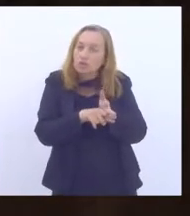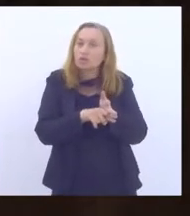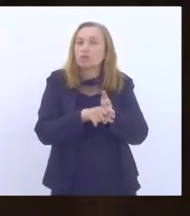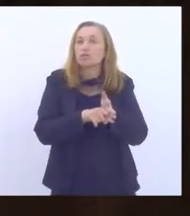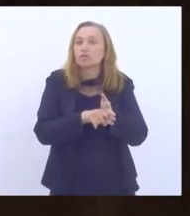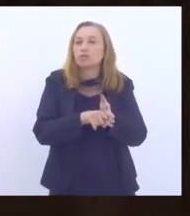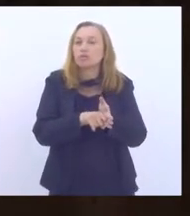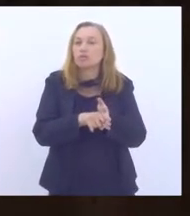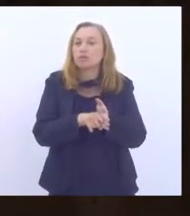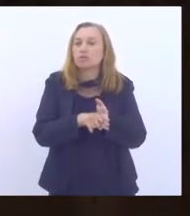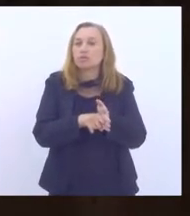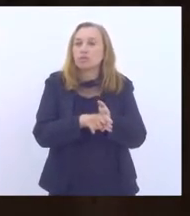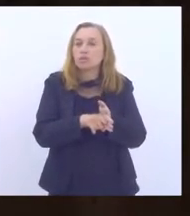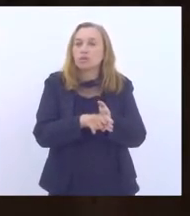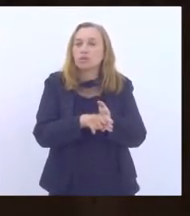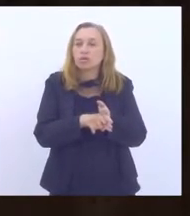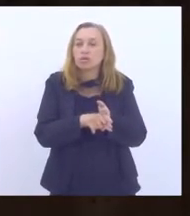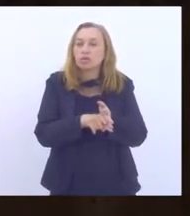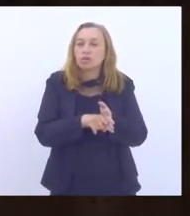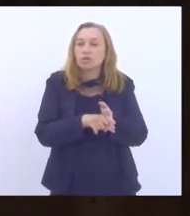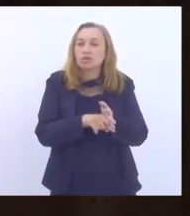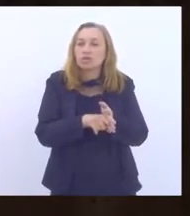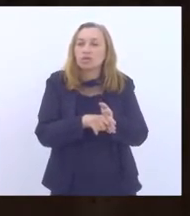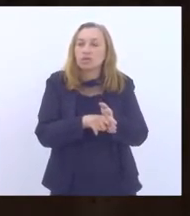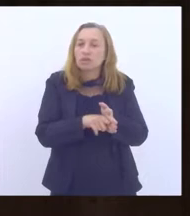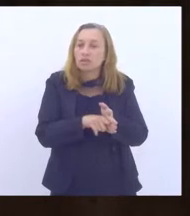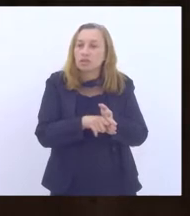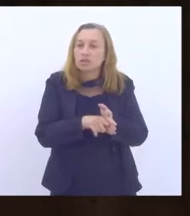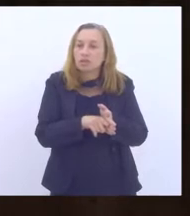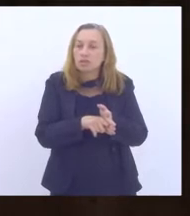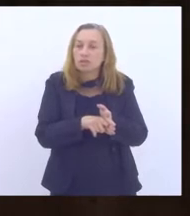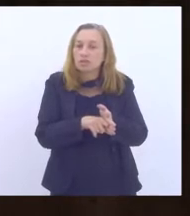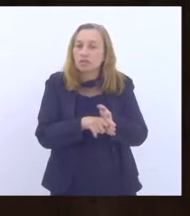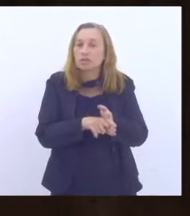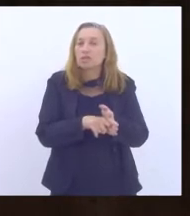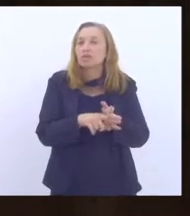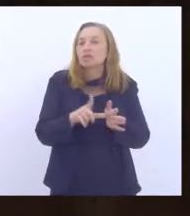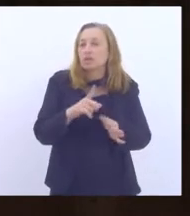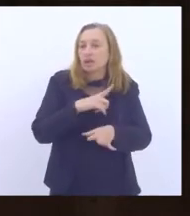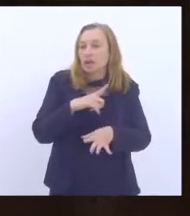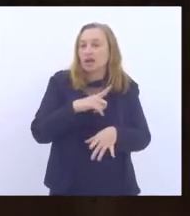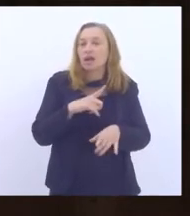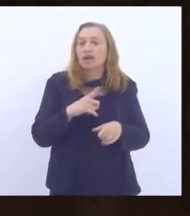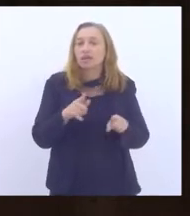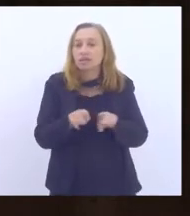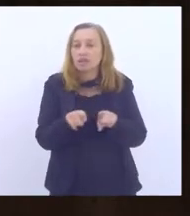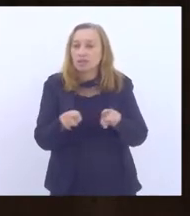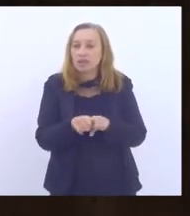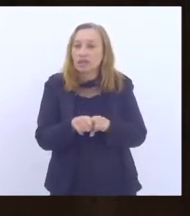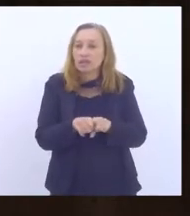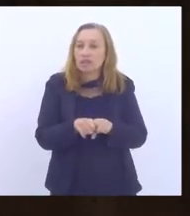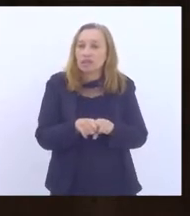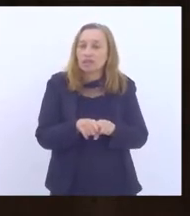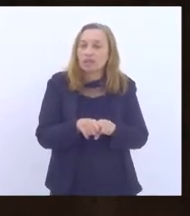a sugestão sujeitar-se-ão até a mesma redação, também as normas estabelecidas